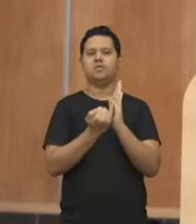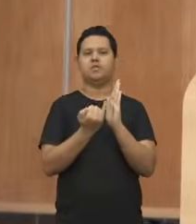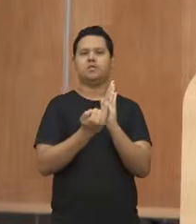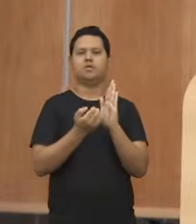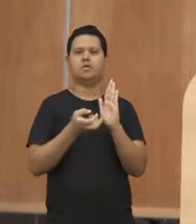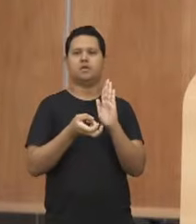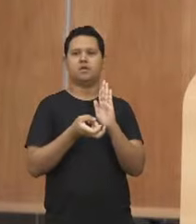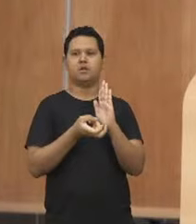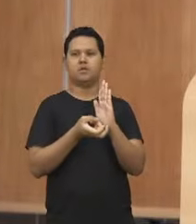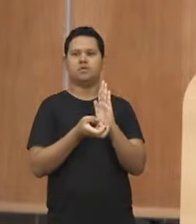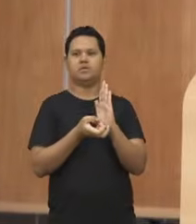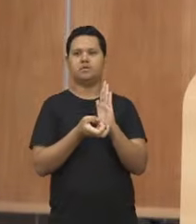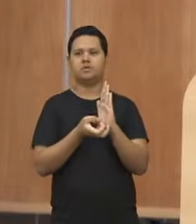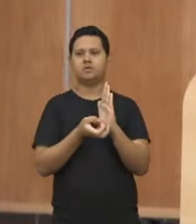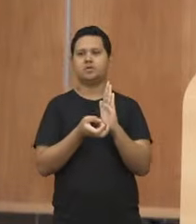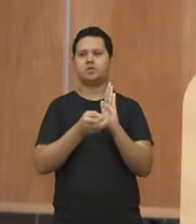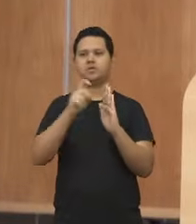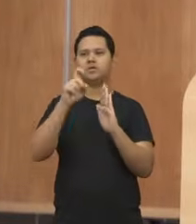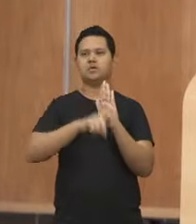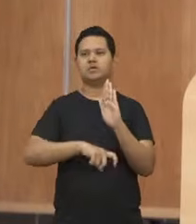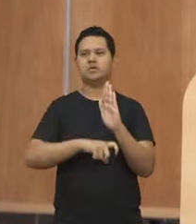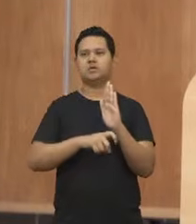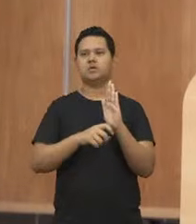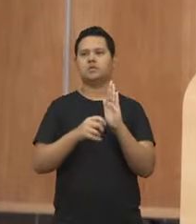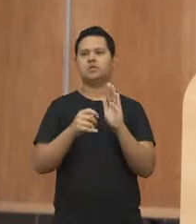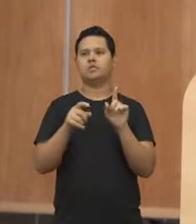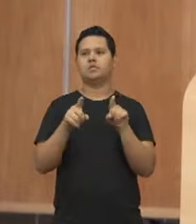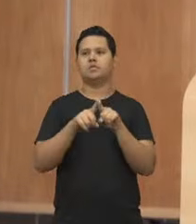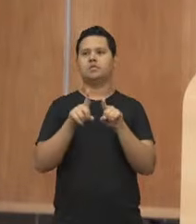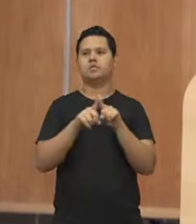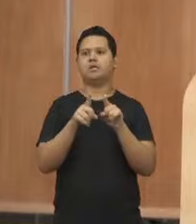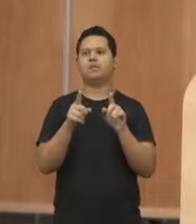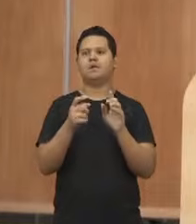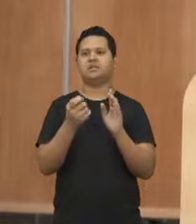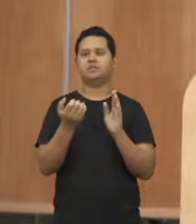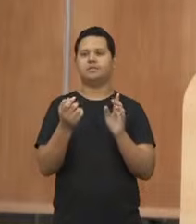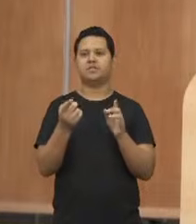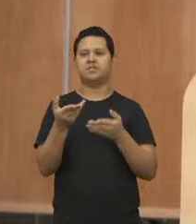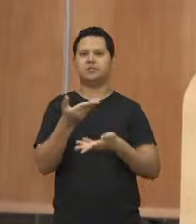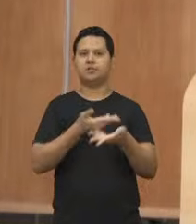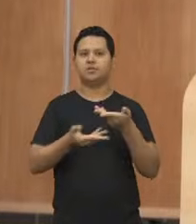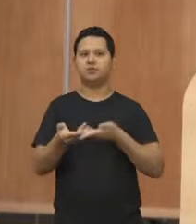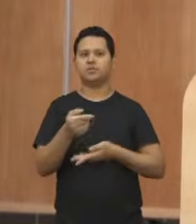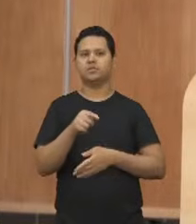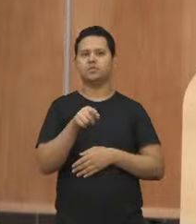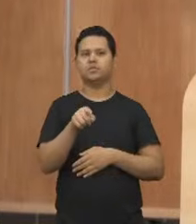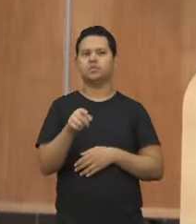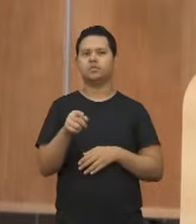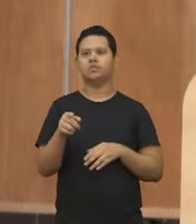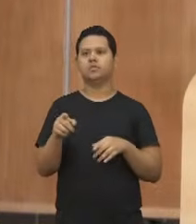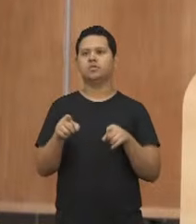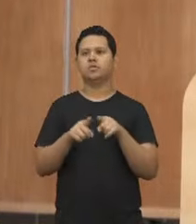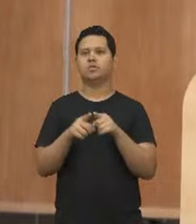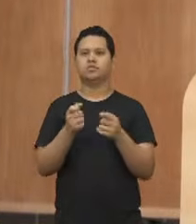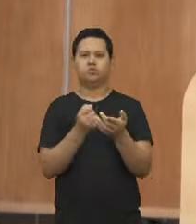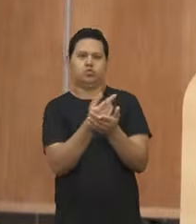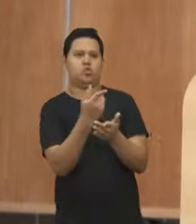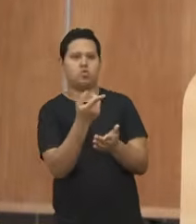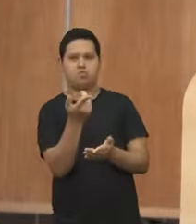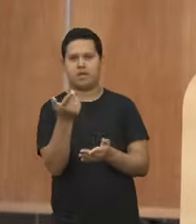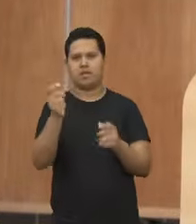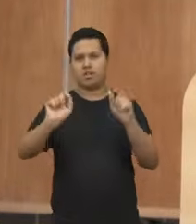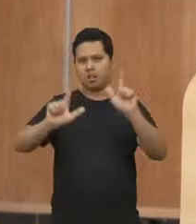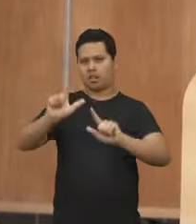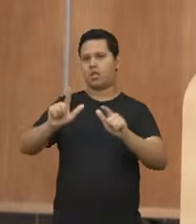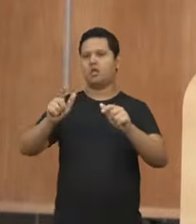um investimento. Igual na sua casa, para você poder fazer alguma reforma, fazer alguma obra, você comprar um celular, uma